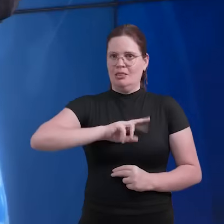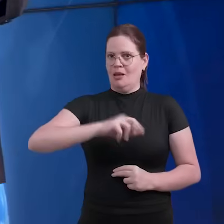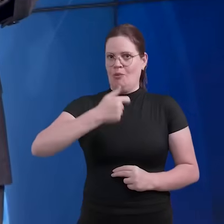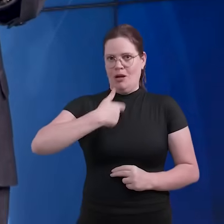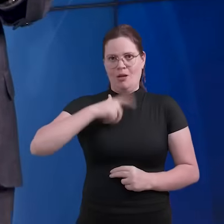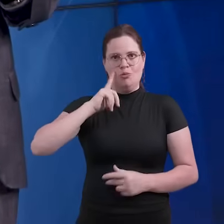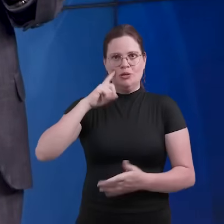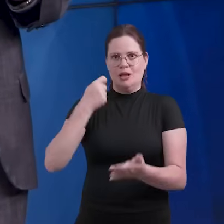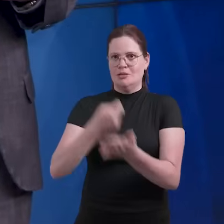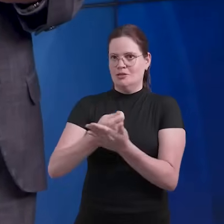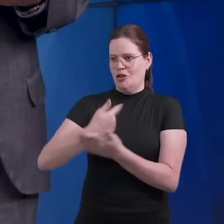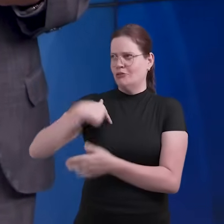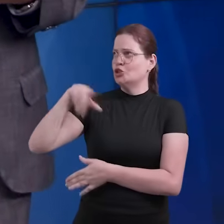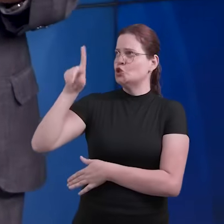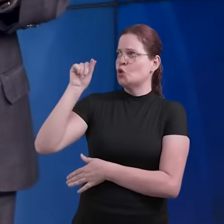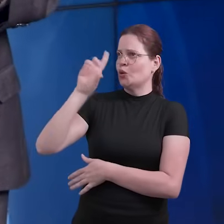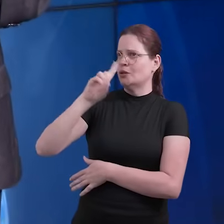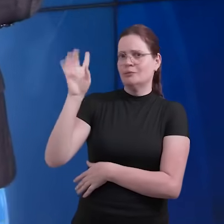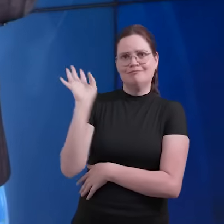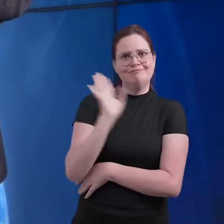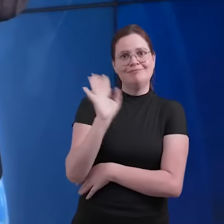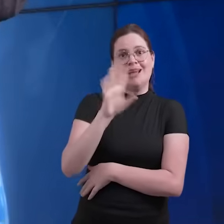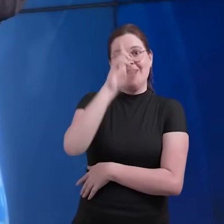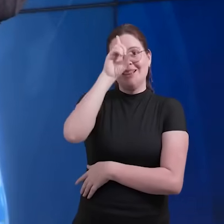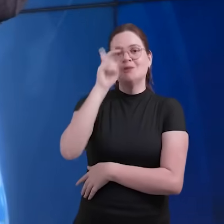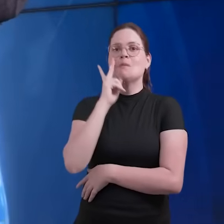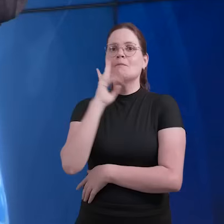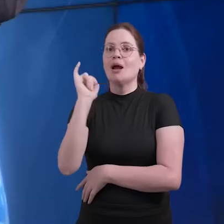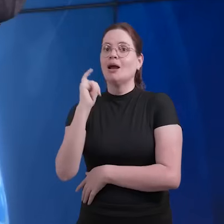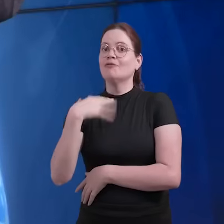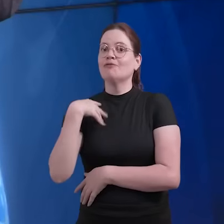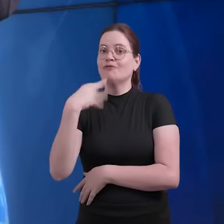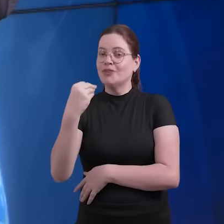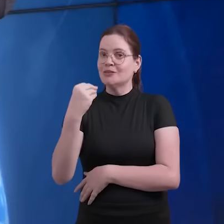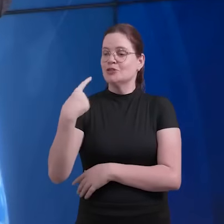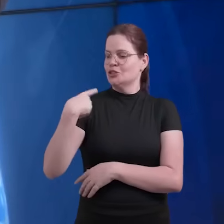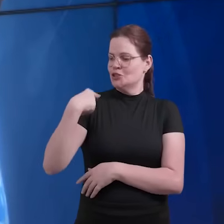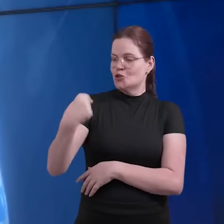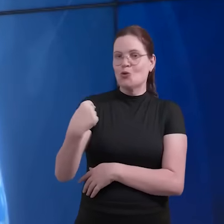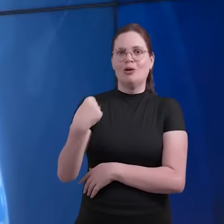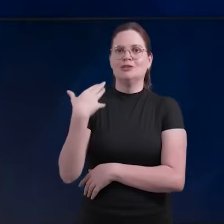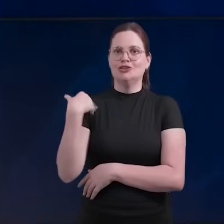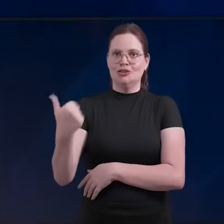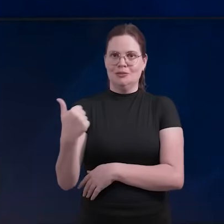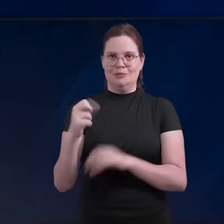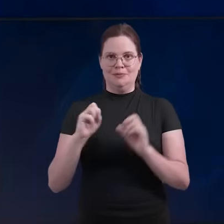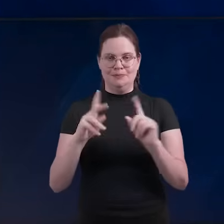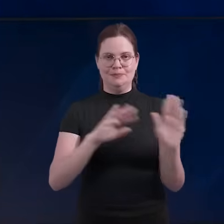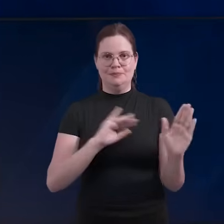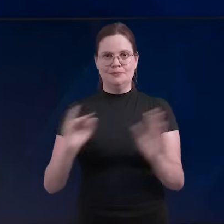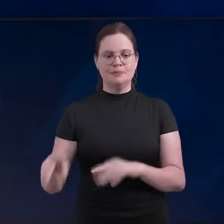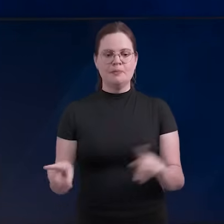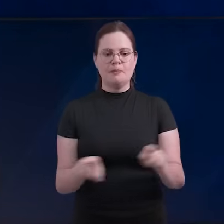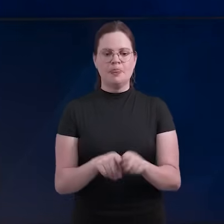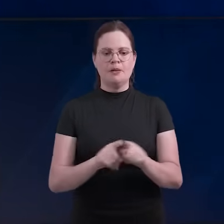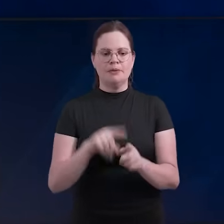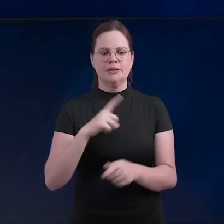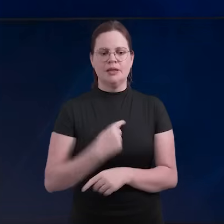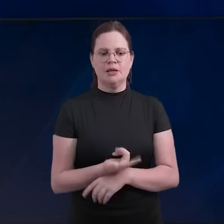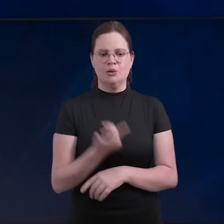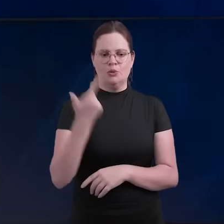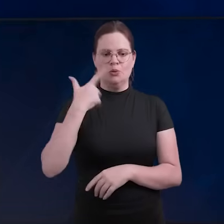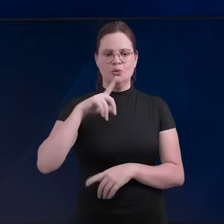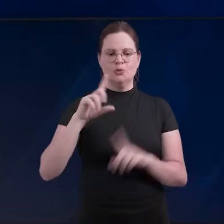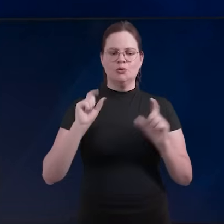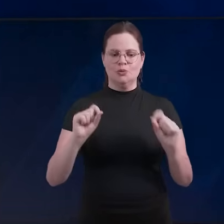o mérito é exclusivamente de Deus Pai e de Deus Filho. Louvado seja Deus. Então, muito bem, vamos continuar então. Eu quero te mostrar ainda outro